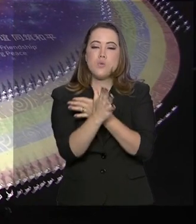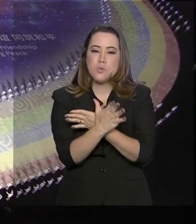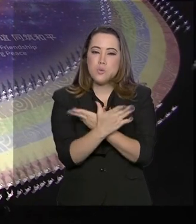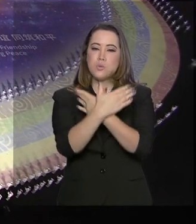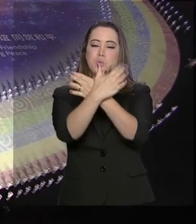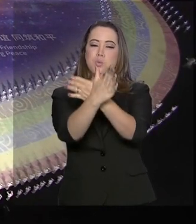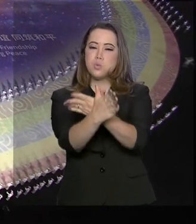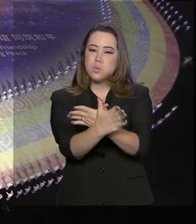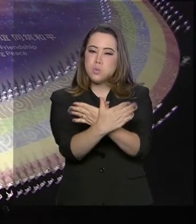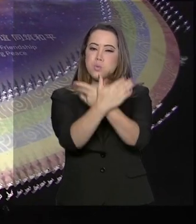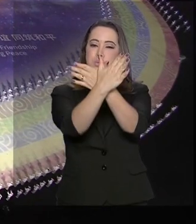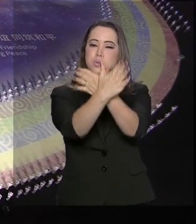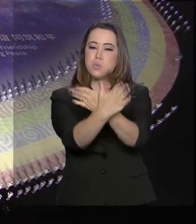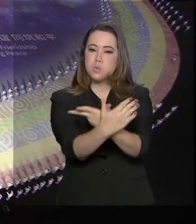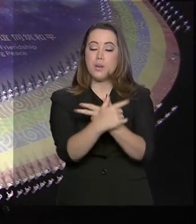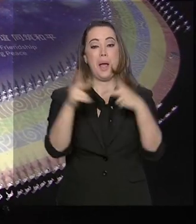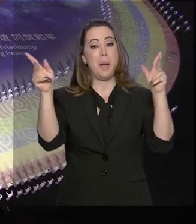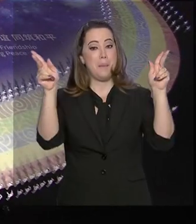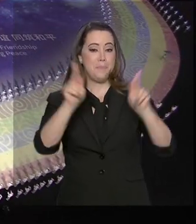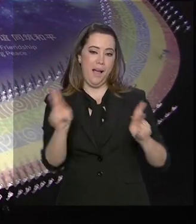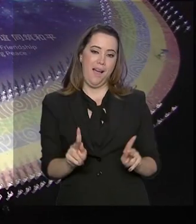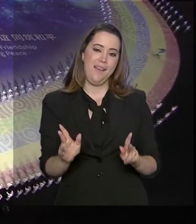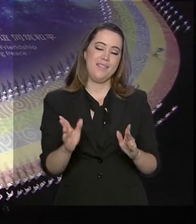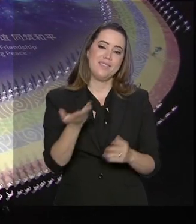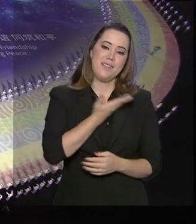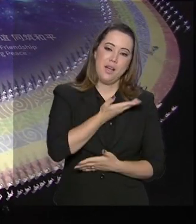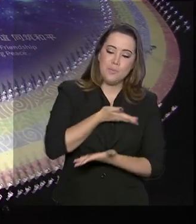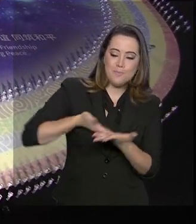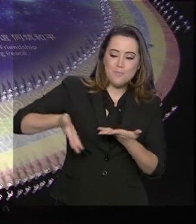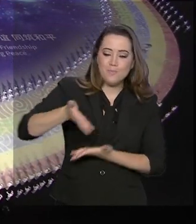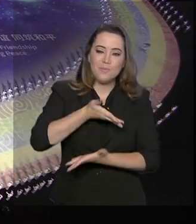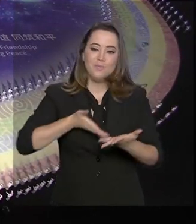simbolizando a paz e a amizade entre os povos.